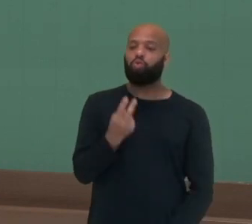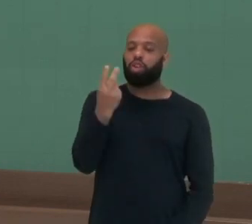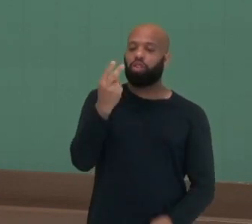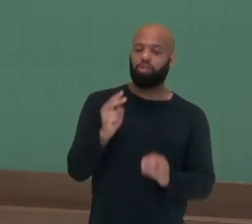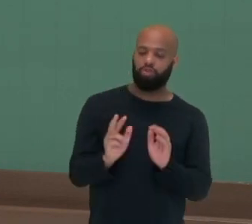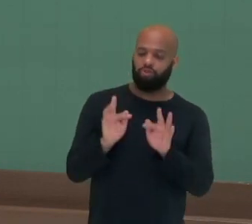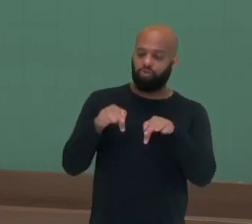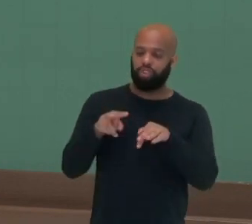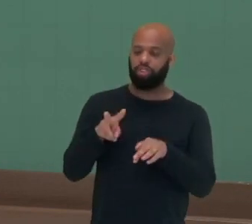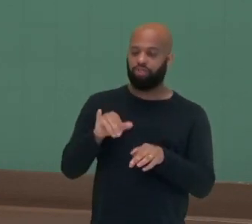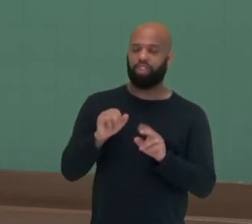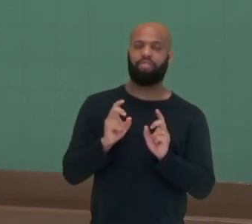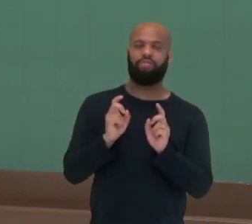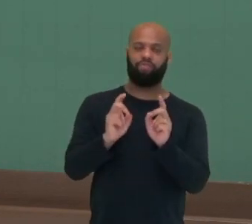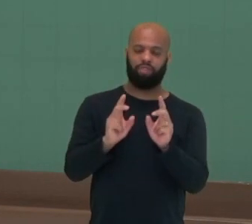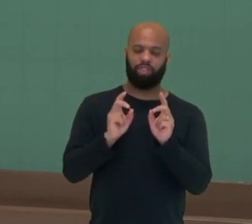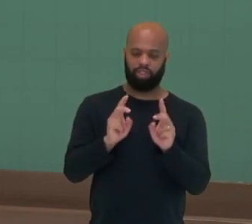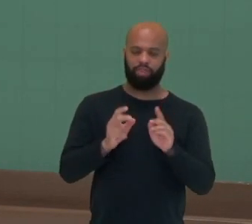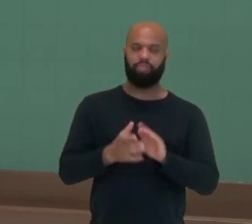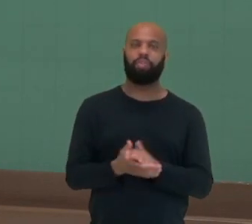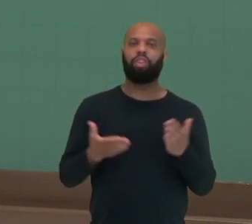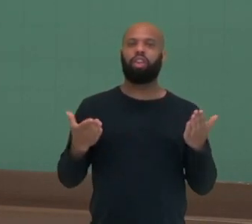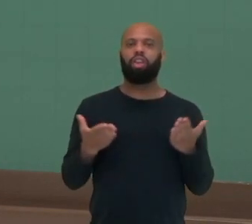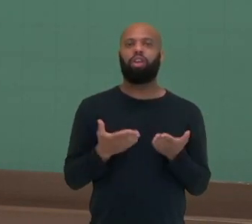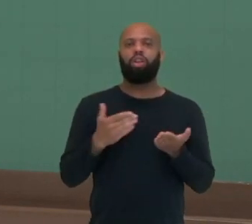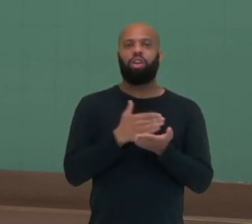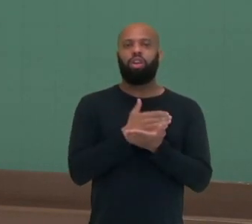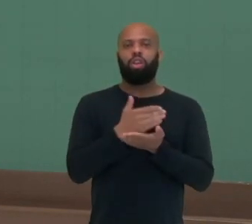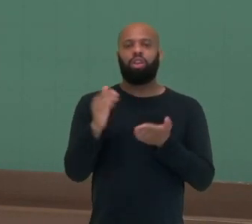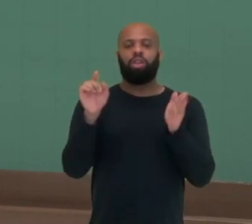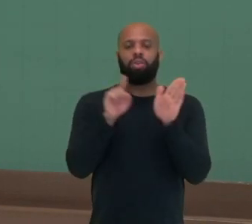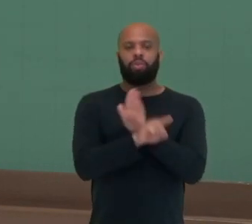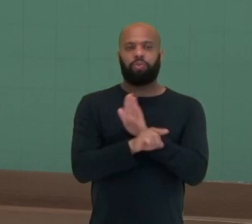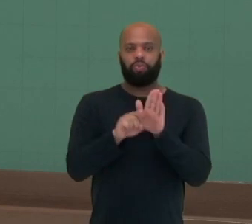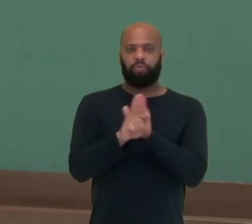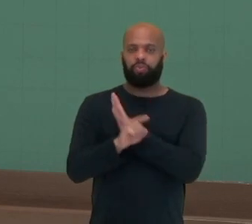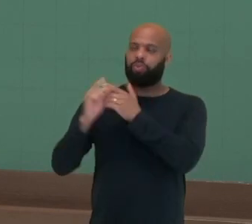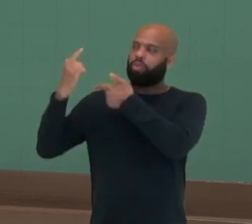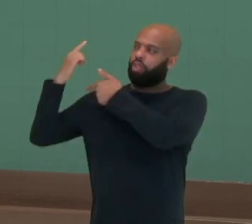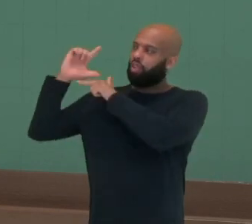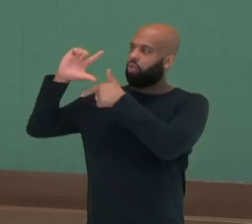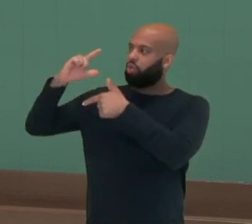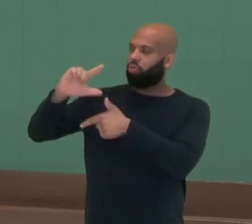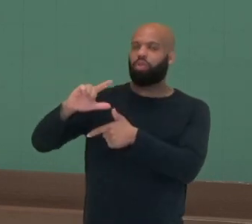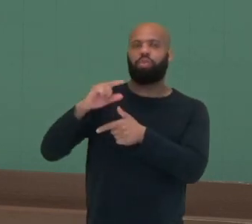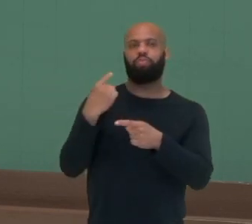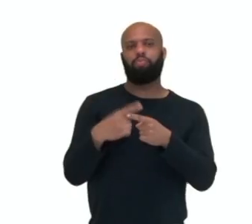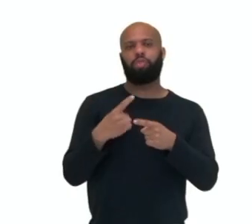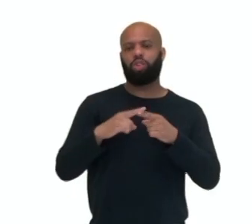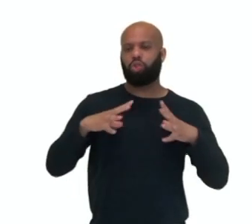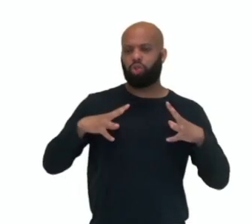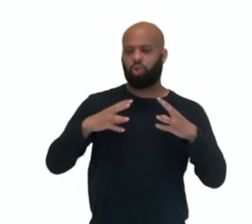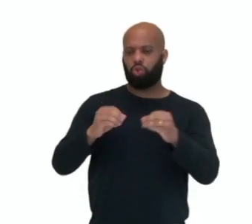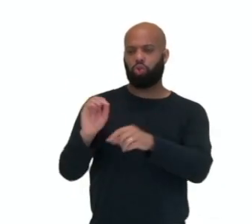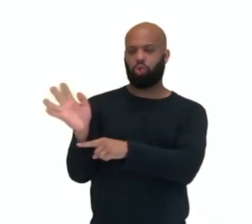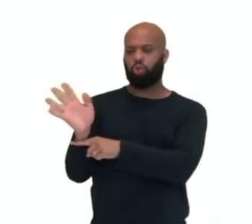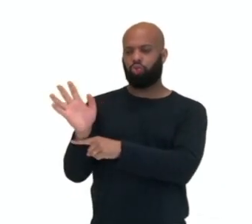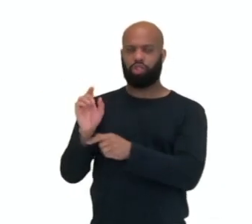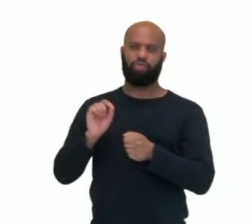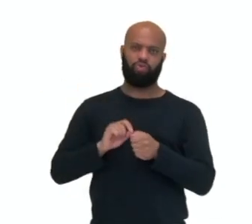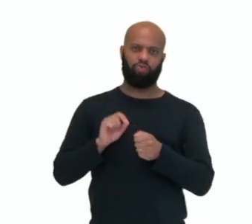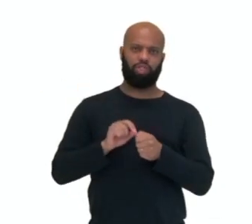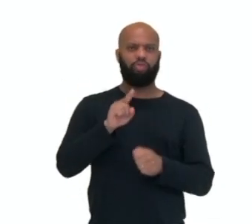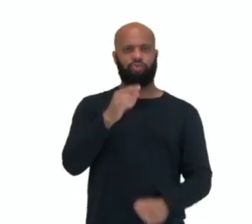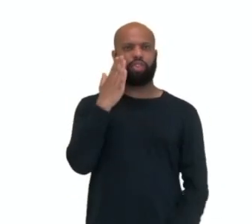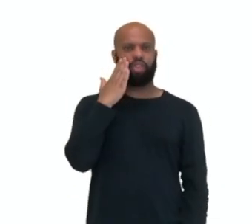de um produto. Então vamos lá, começamos com aquelas perguntas tradicionais que todos os vídeos a gente faz. Você sabe quais são